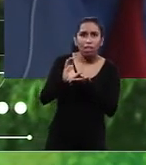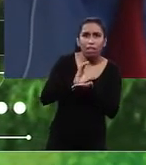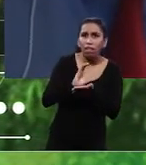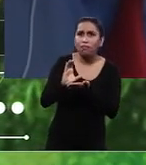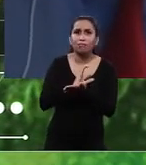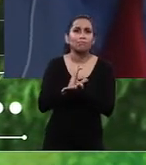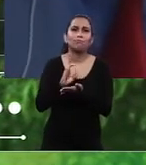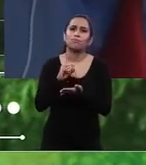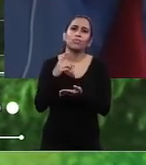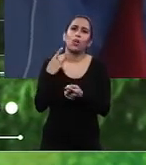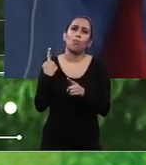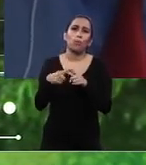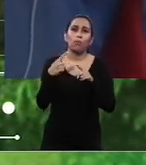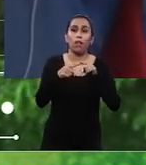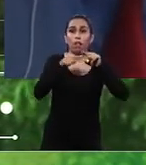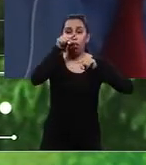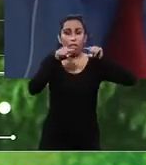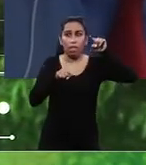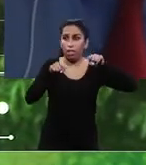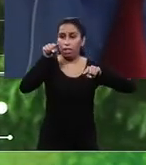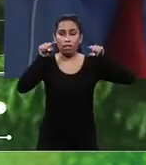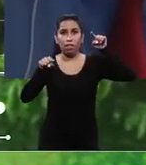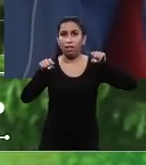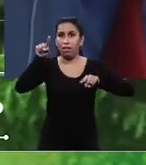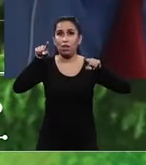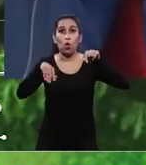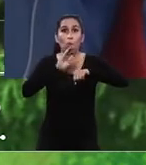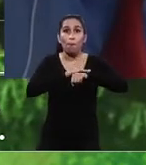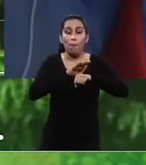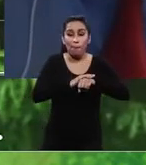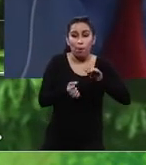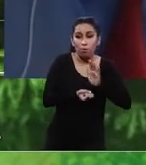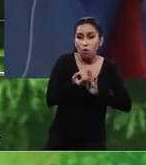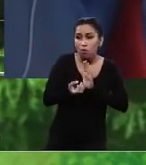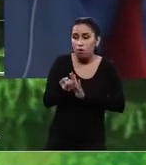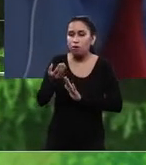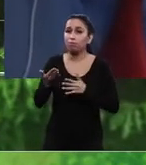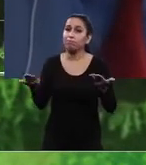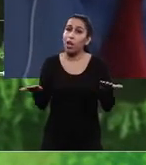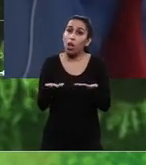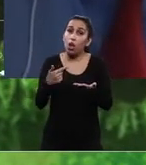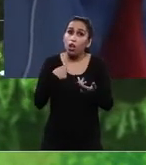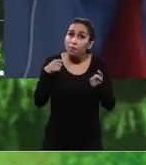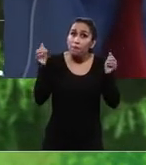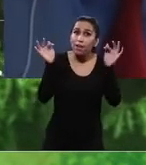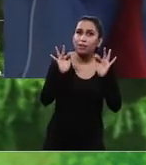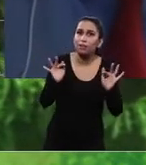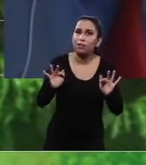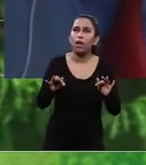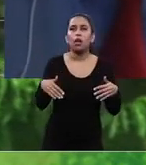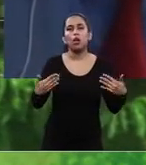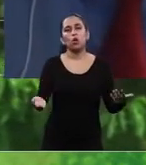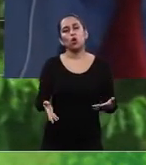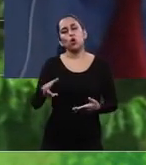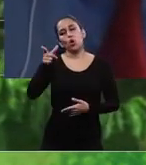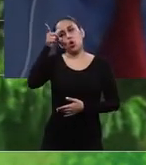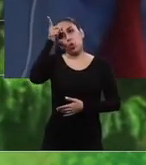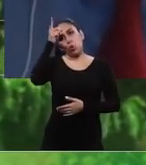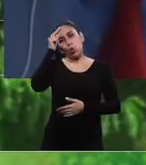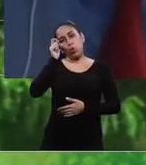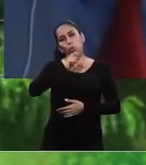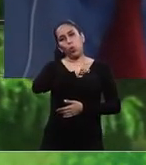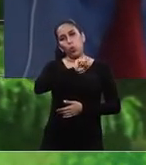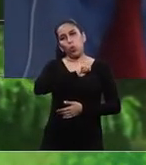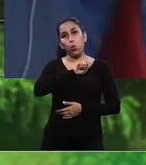conta dos altos e baixos da produção, e neste momento, para a nossa felicidade, né, o agronegócio está em alta